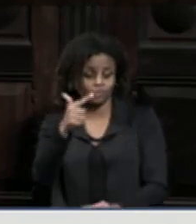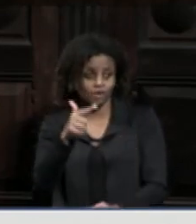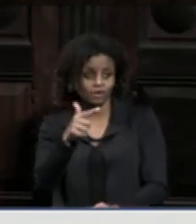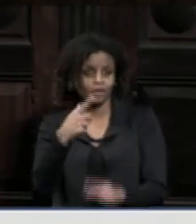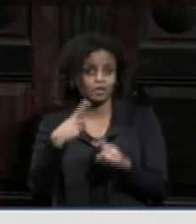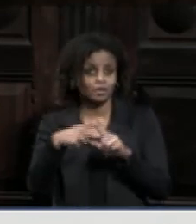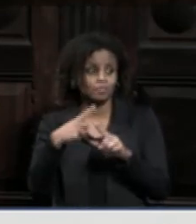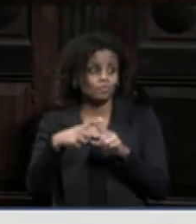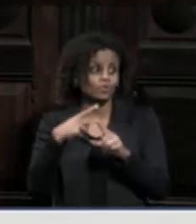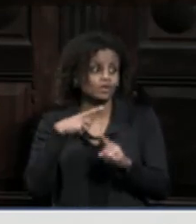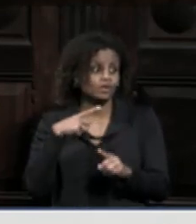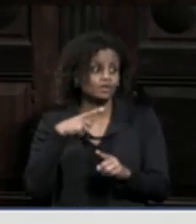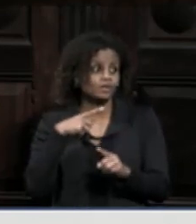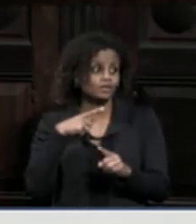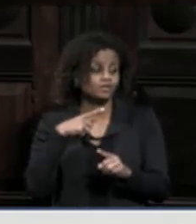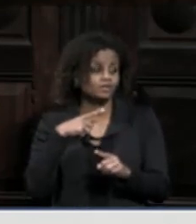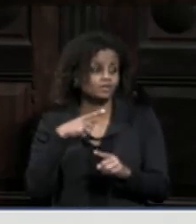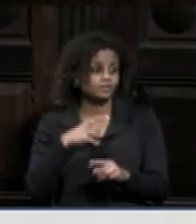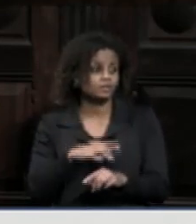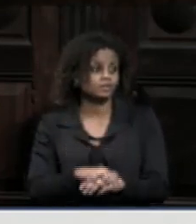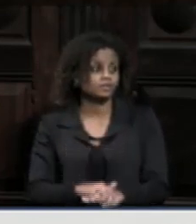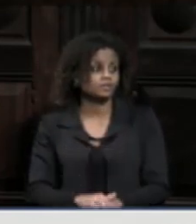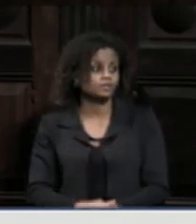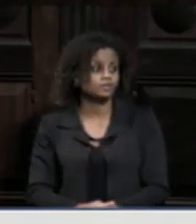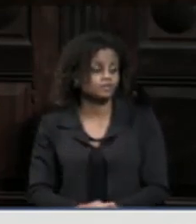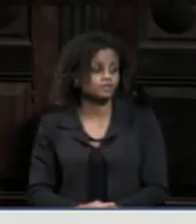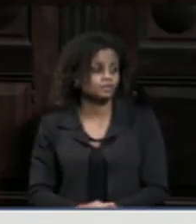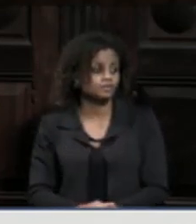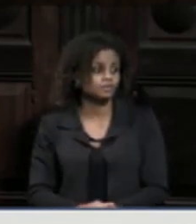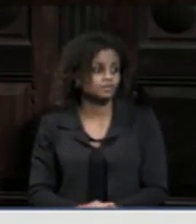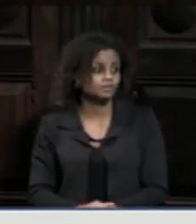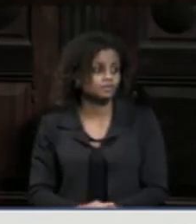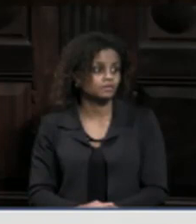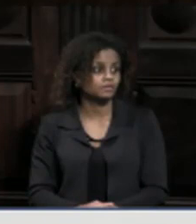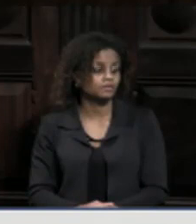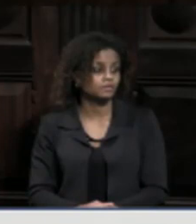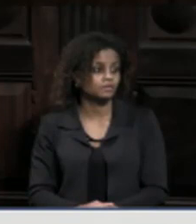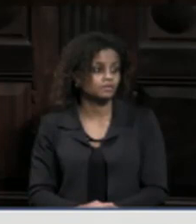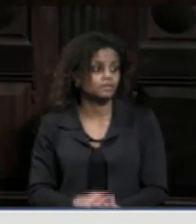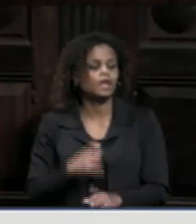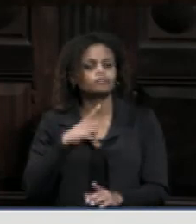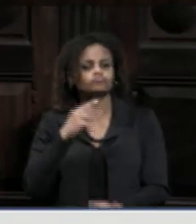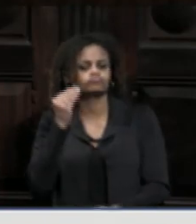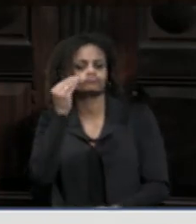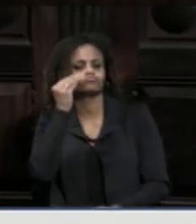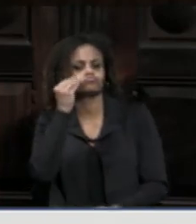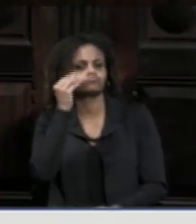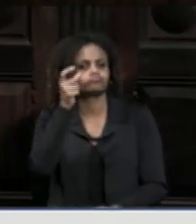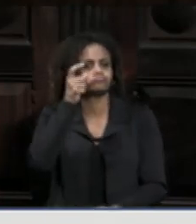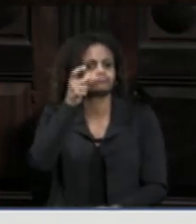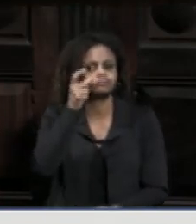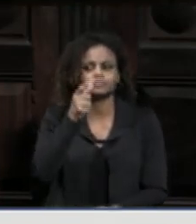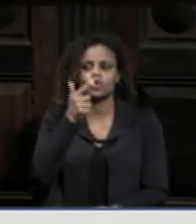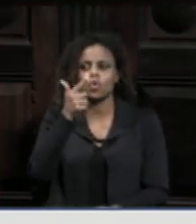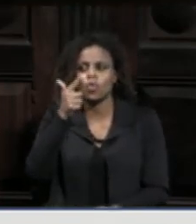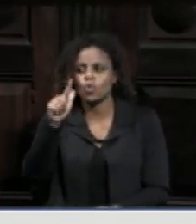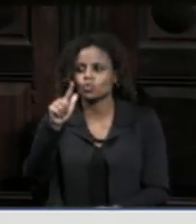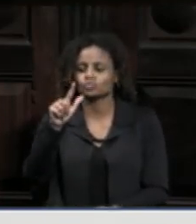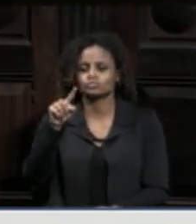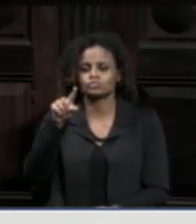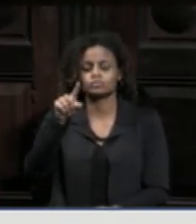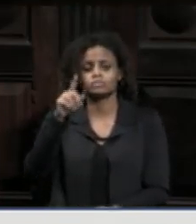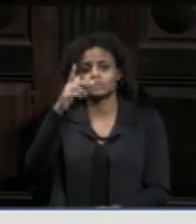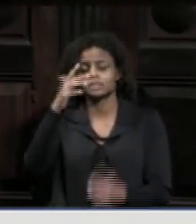interesses outros que não o de fato garantir exatamente